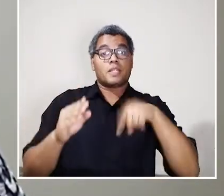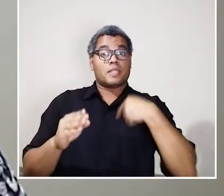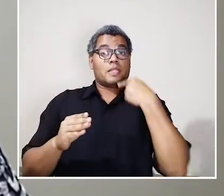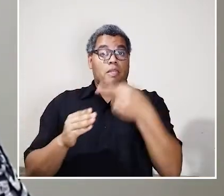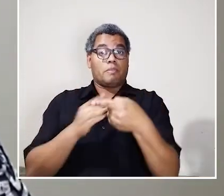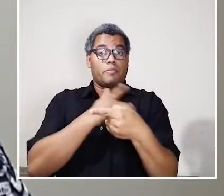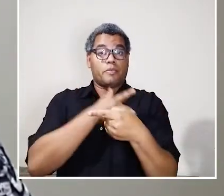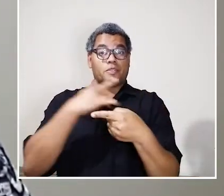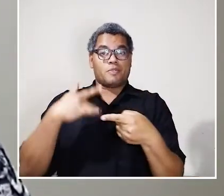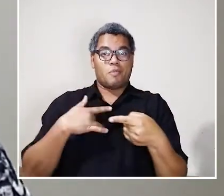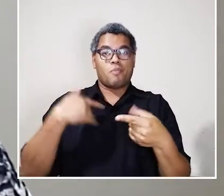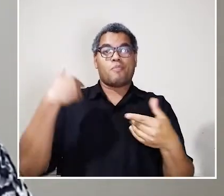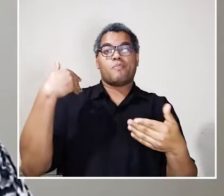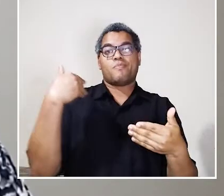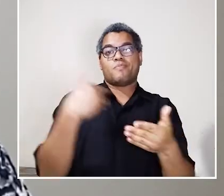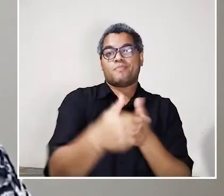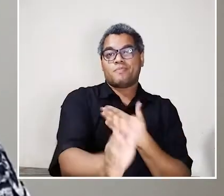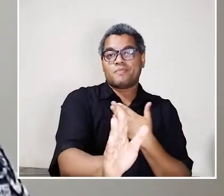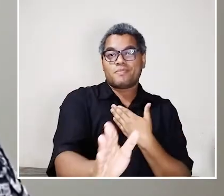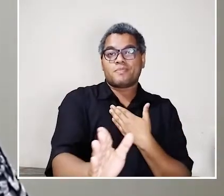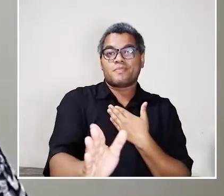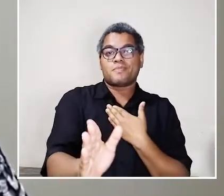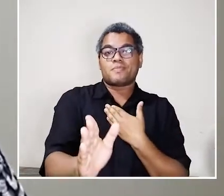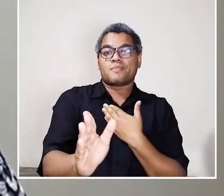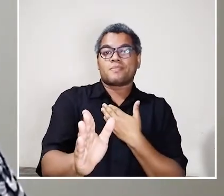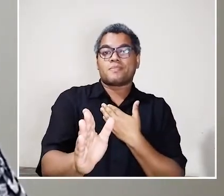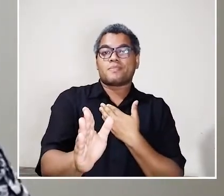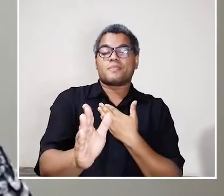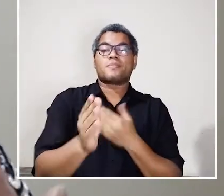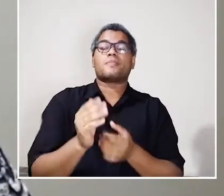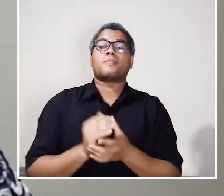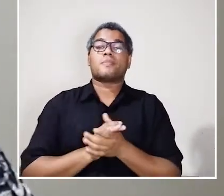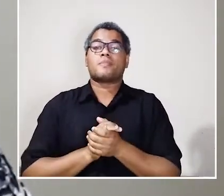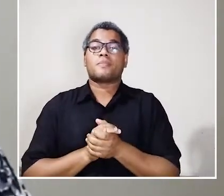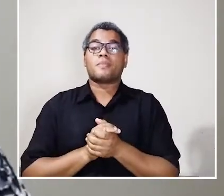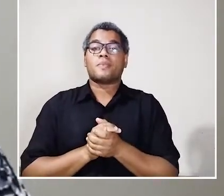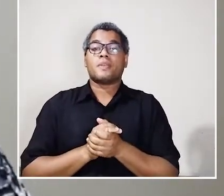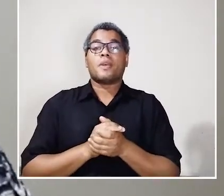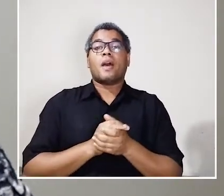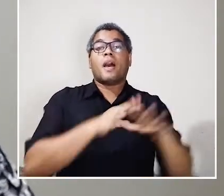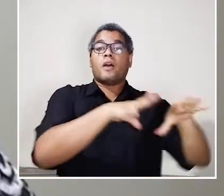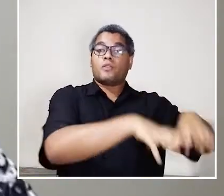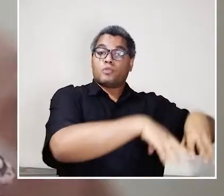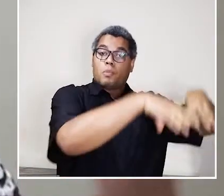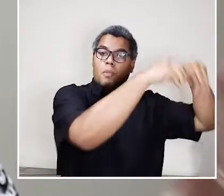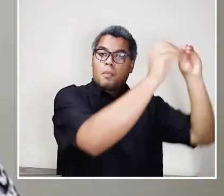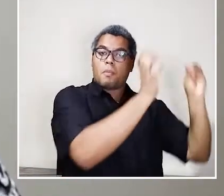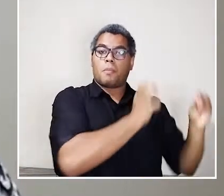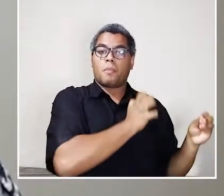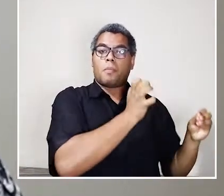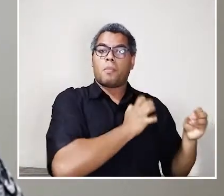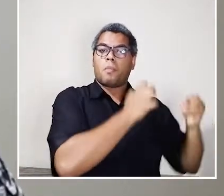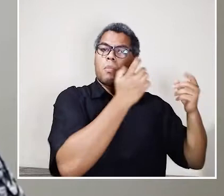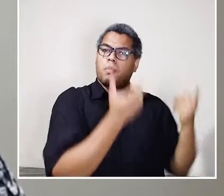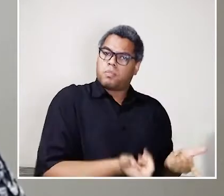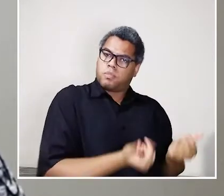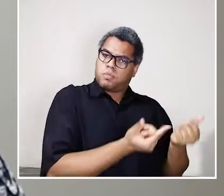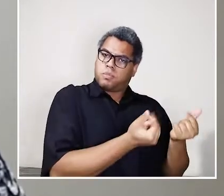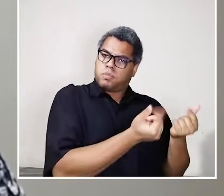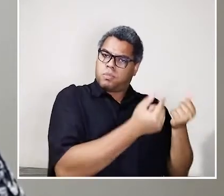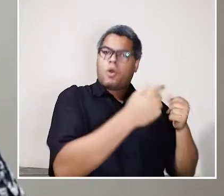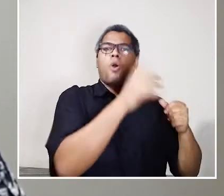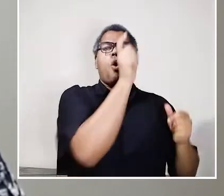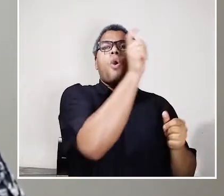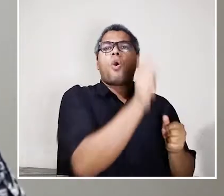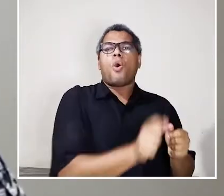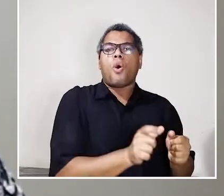dia. Em seguida ainda ele perdeu a sua saúde. Foi transportado de um palácio